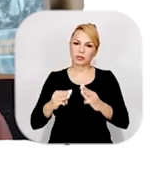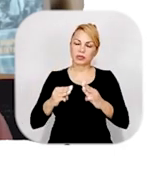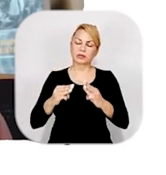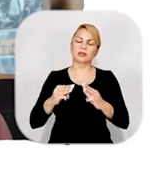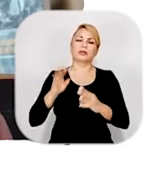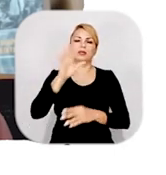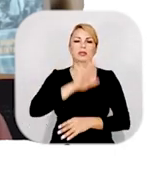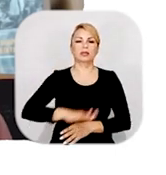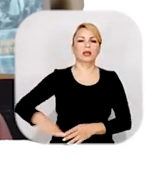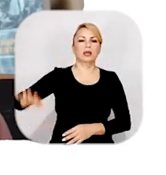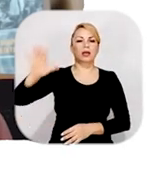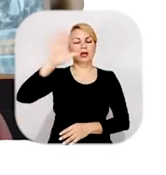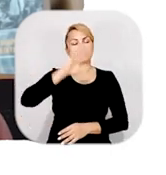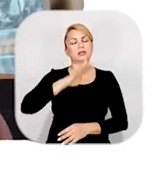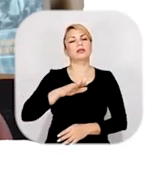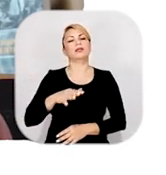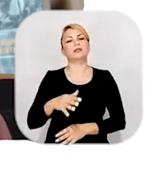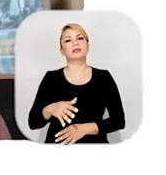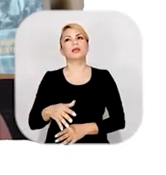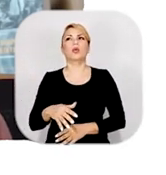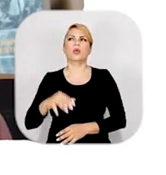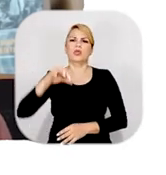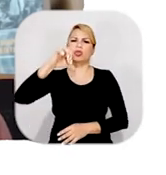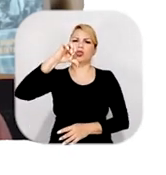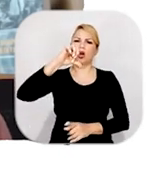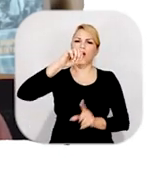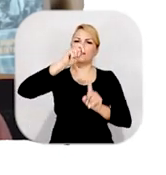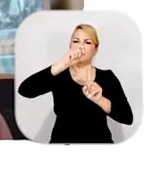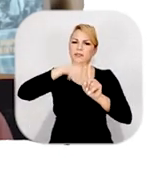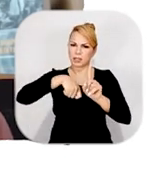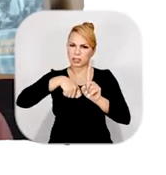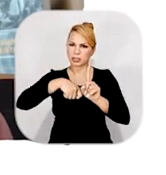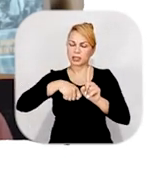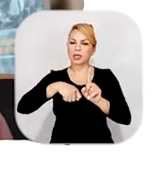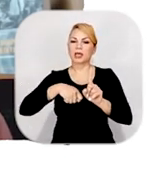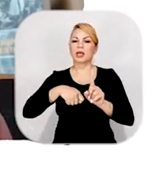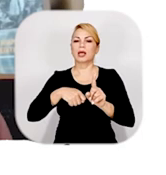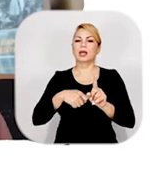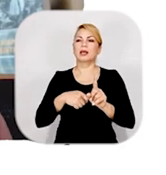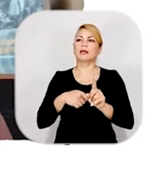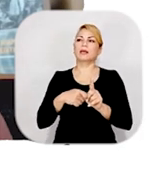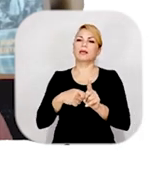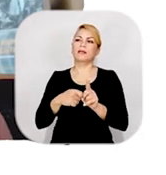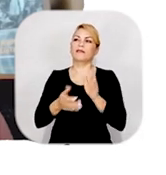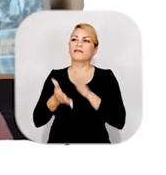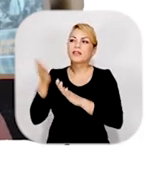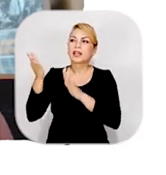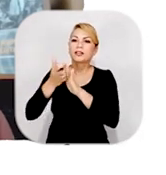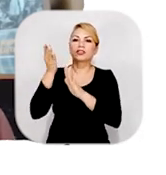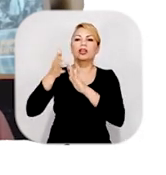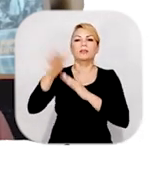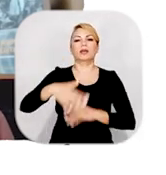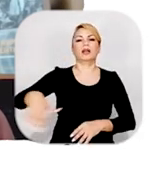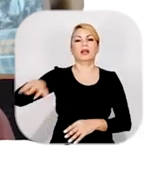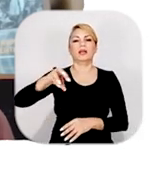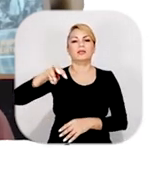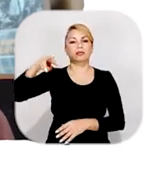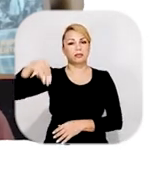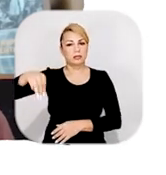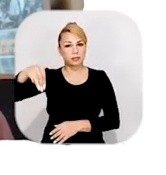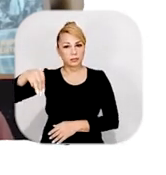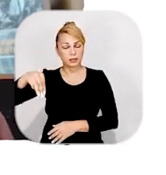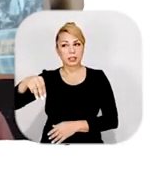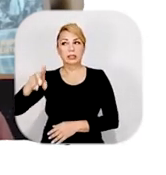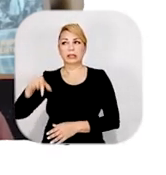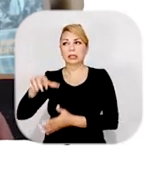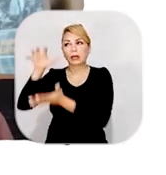viajaram pelo Maranhão e fizeram pesquisas ornitológicas. E, nessa época, ele fez uma coleção de cerca de